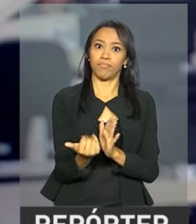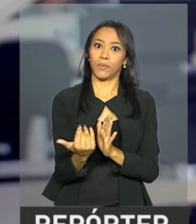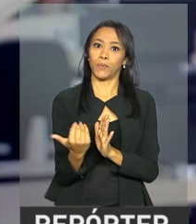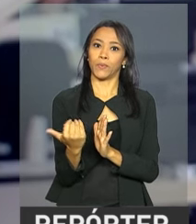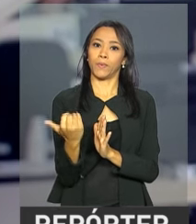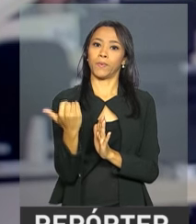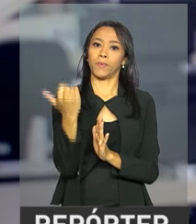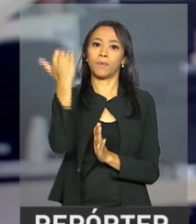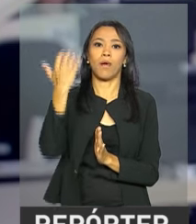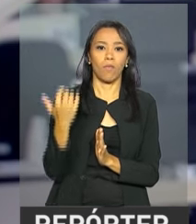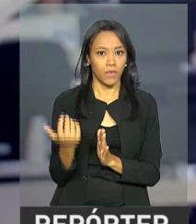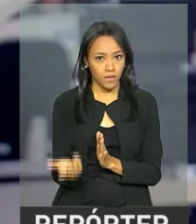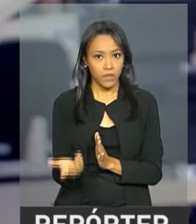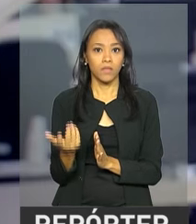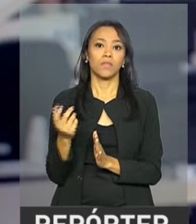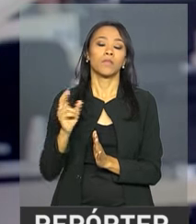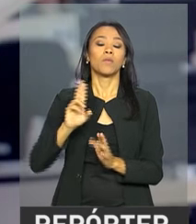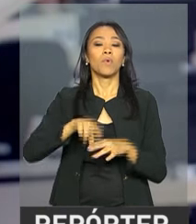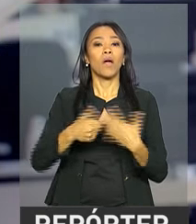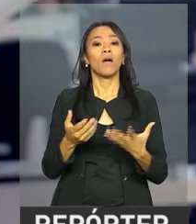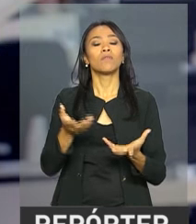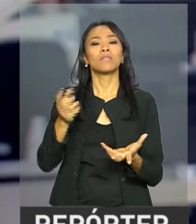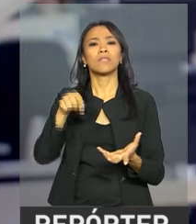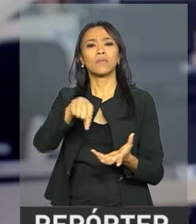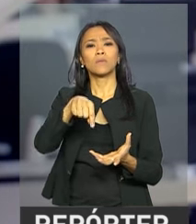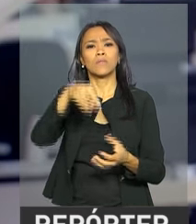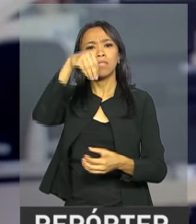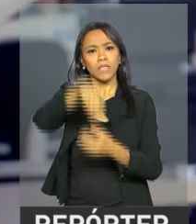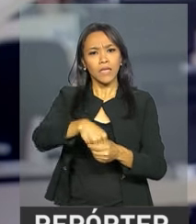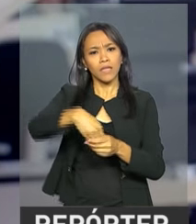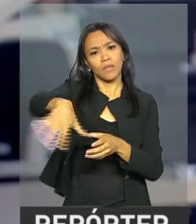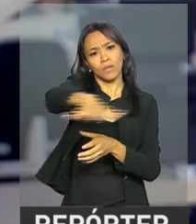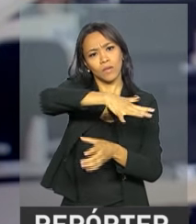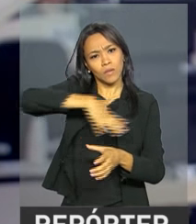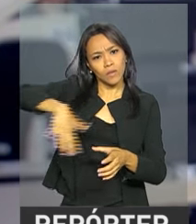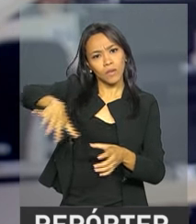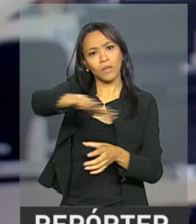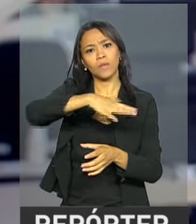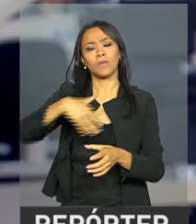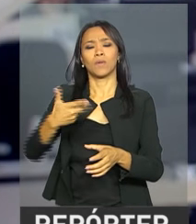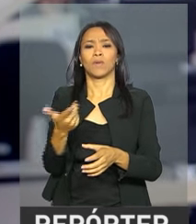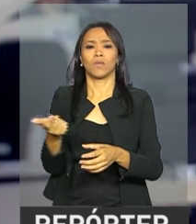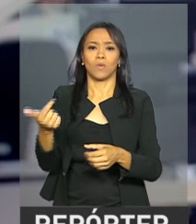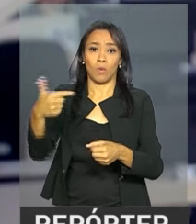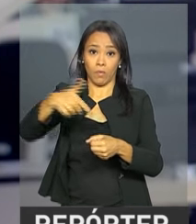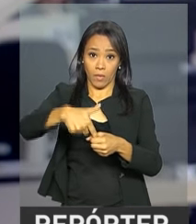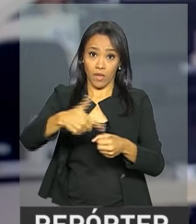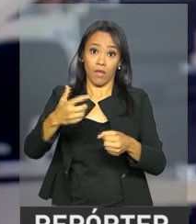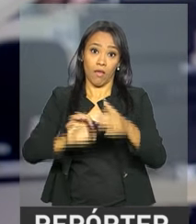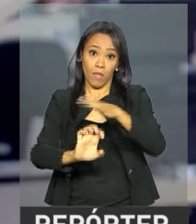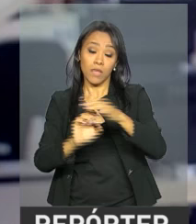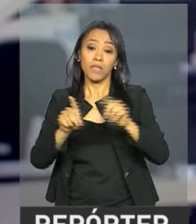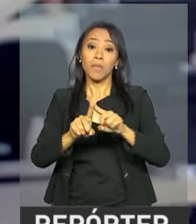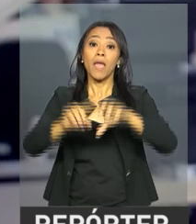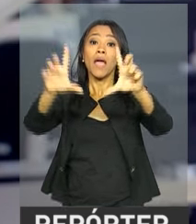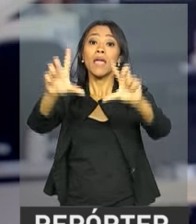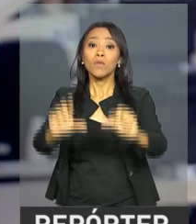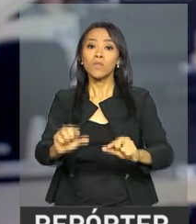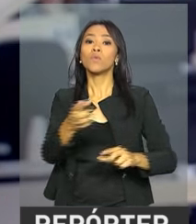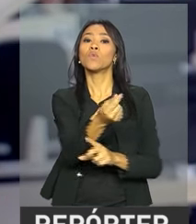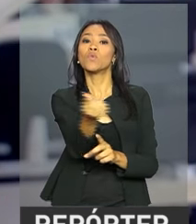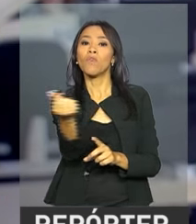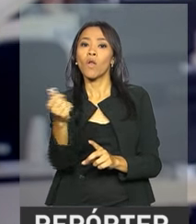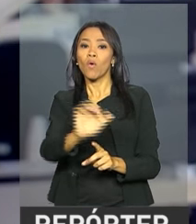ajustes na competitividade da Petrobras no mercado interno e pela redução dos preços dos derivados nos mercados internacionais